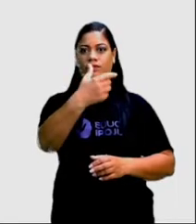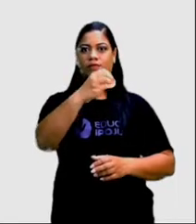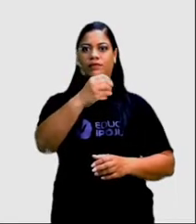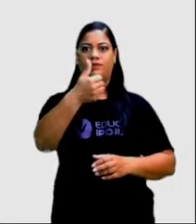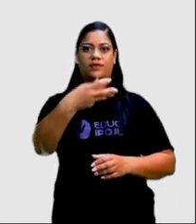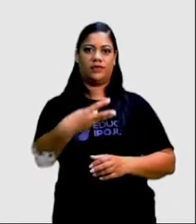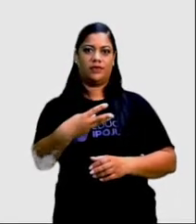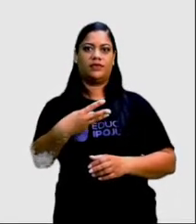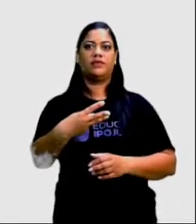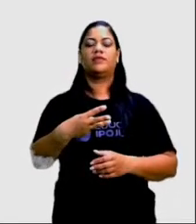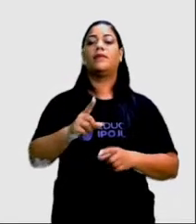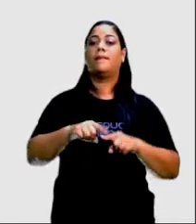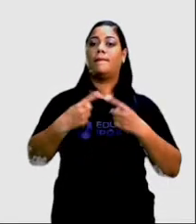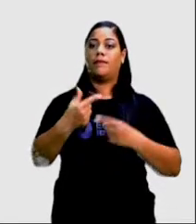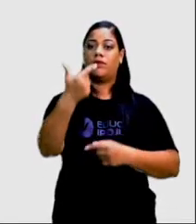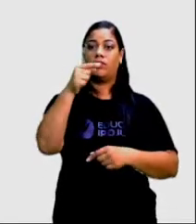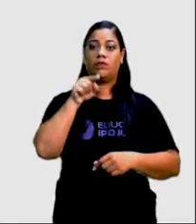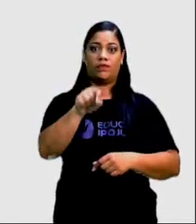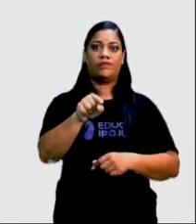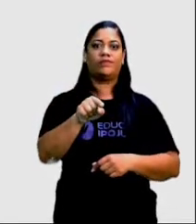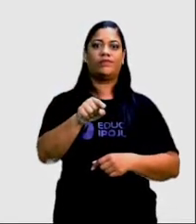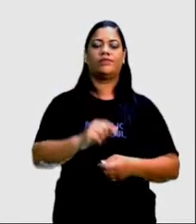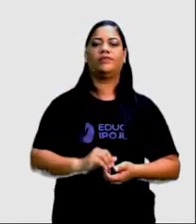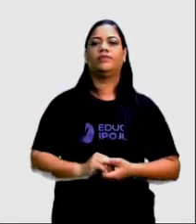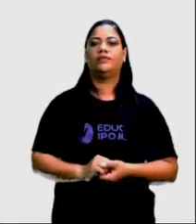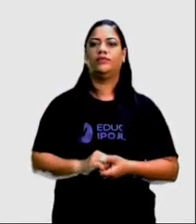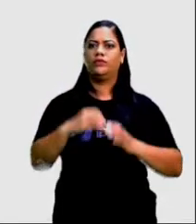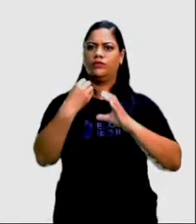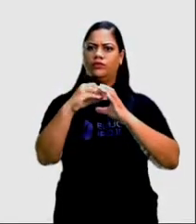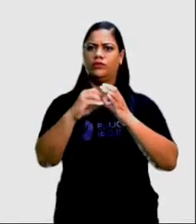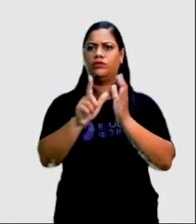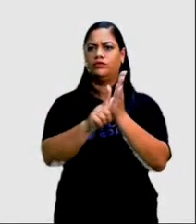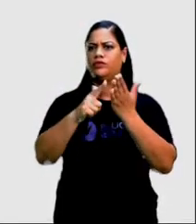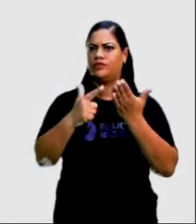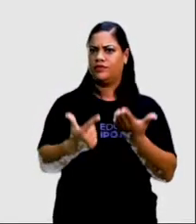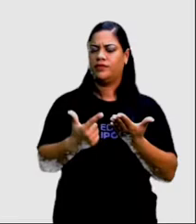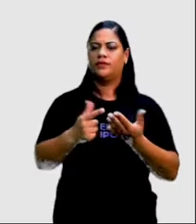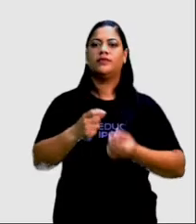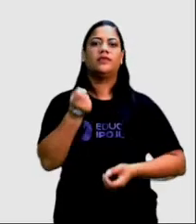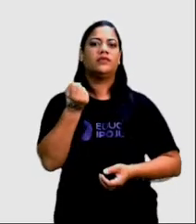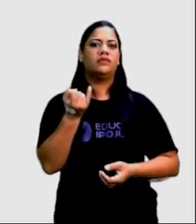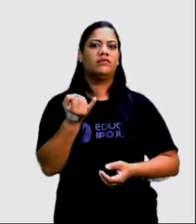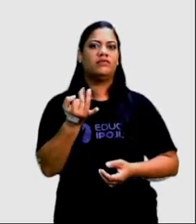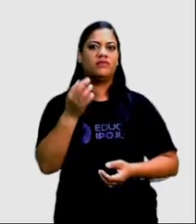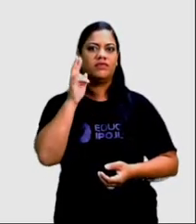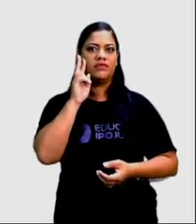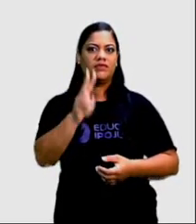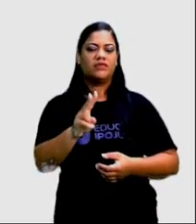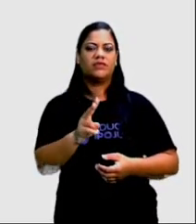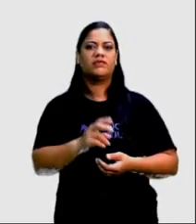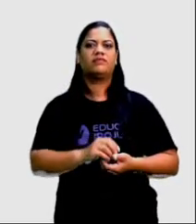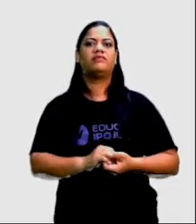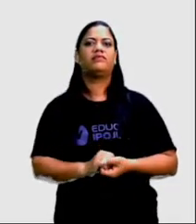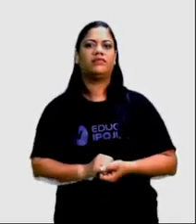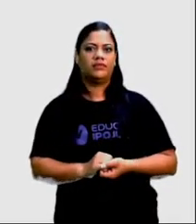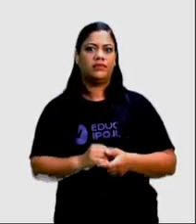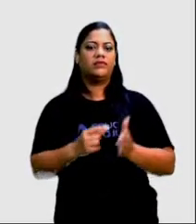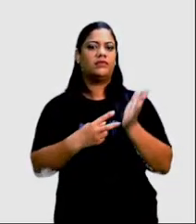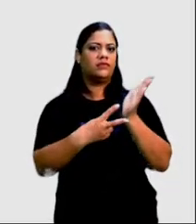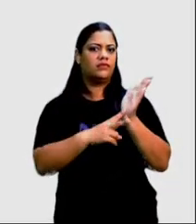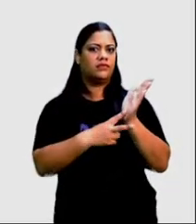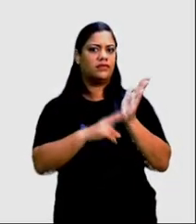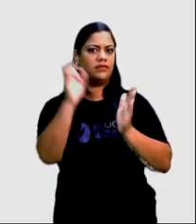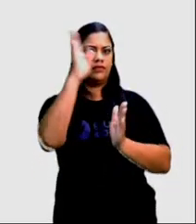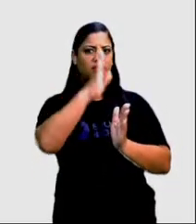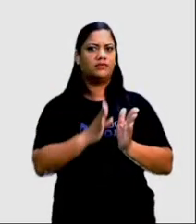deles, segundo o jornal O Globo. A grande quantidade também leva à crítica sobre o sindicalismo brasileiro